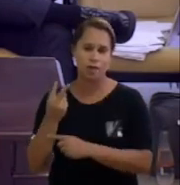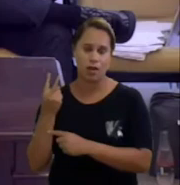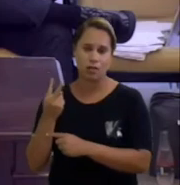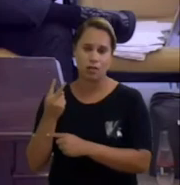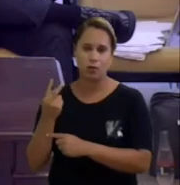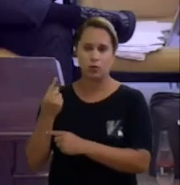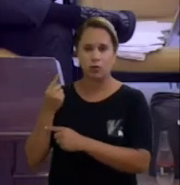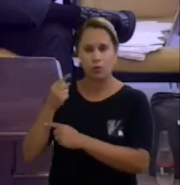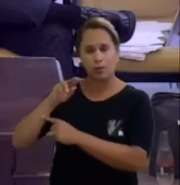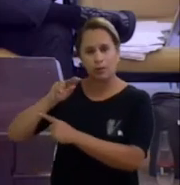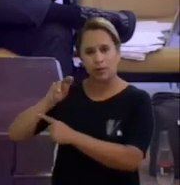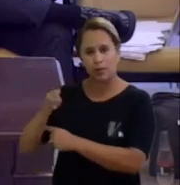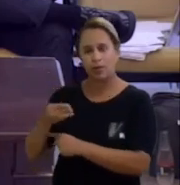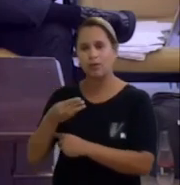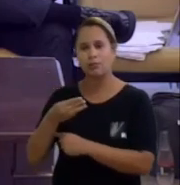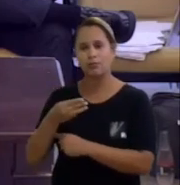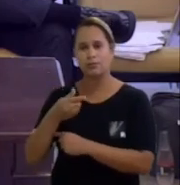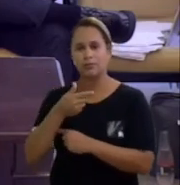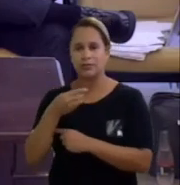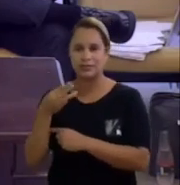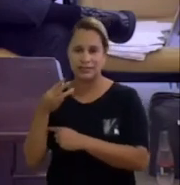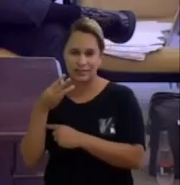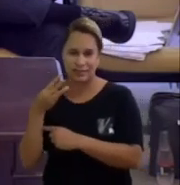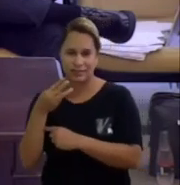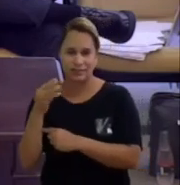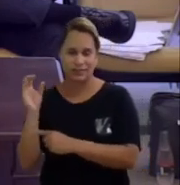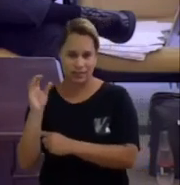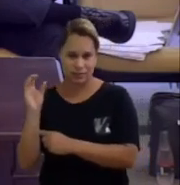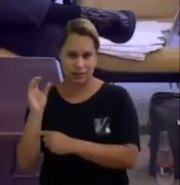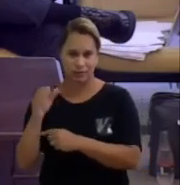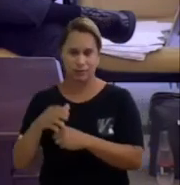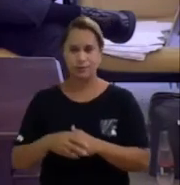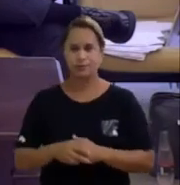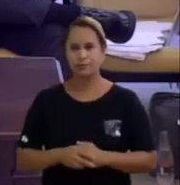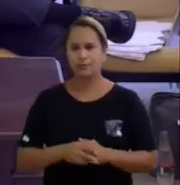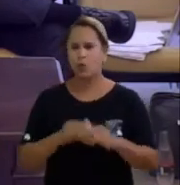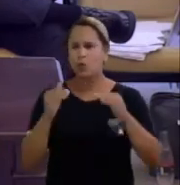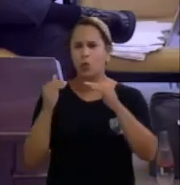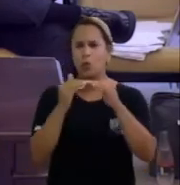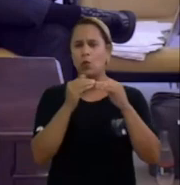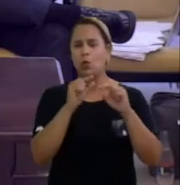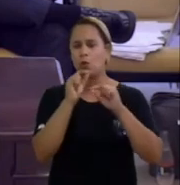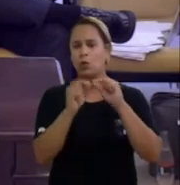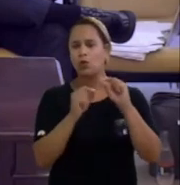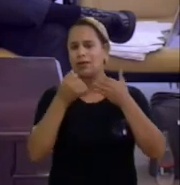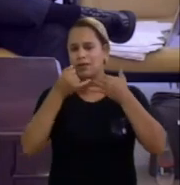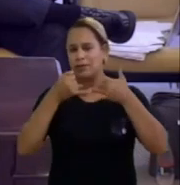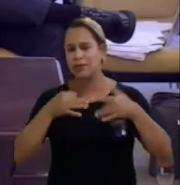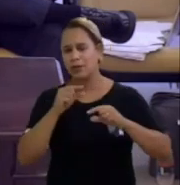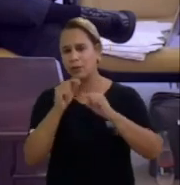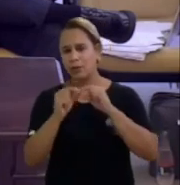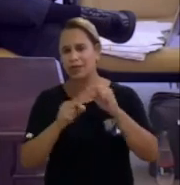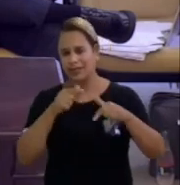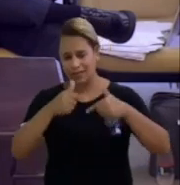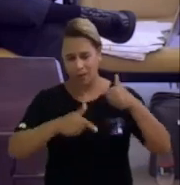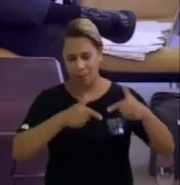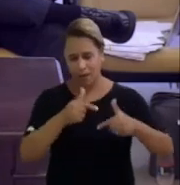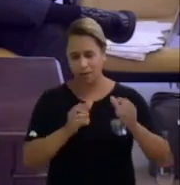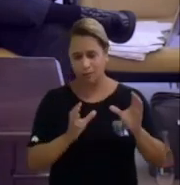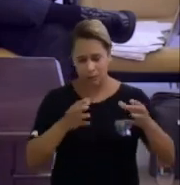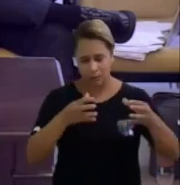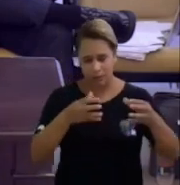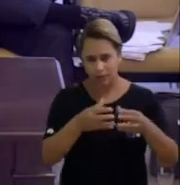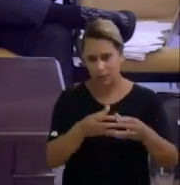1.318.776,30. Diz no acordo homologado nesse processo, pelos trabalhos realizados em favor da Comissão Executiva Nacional